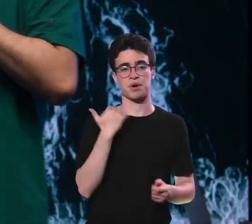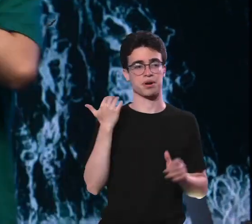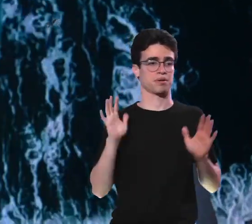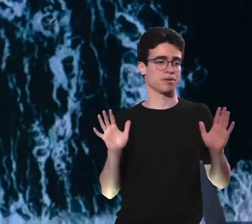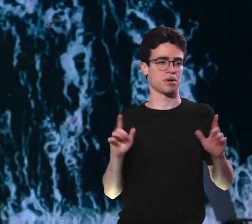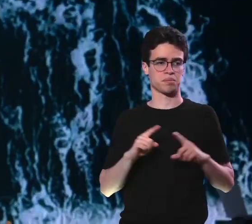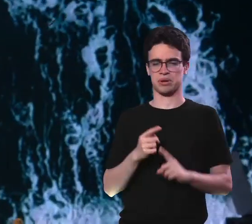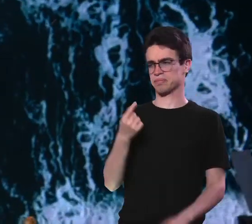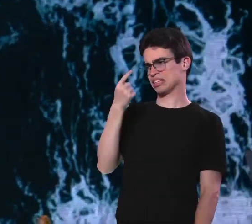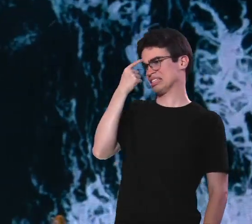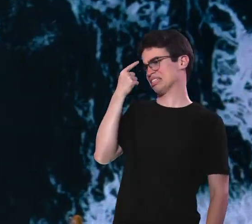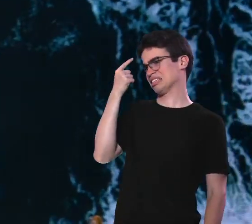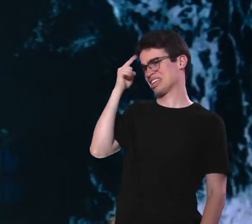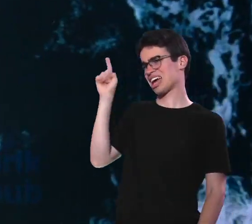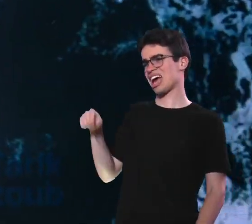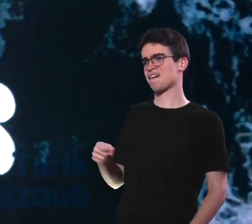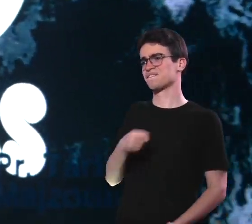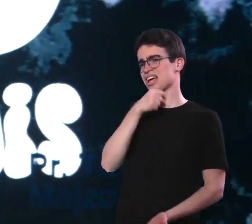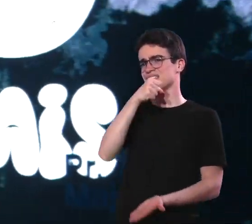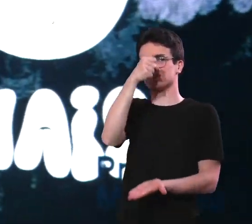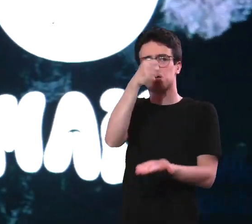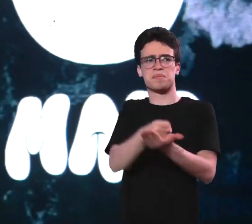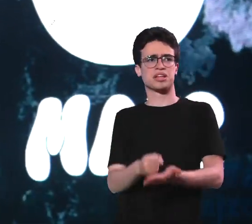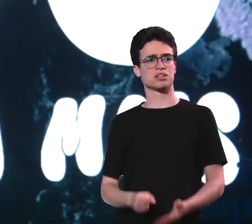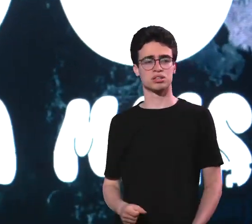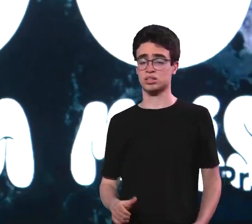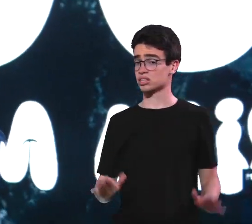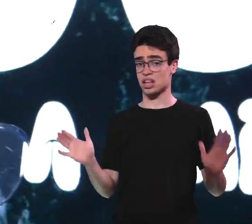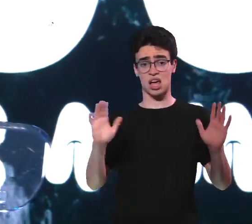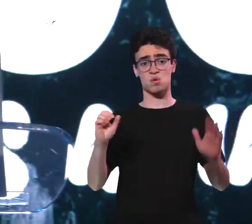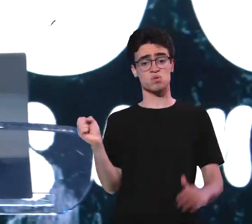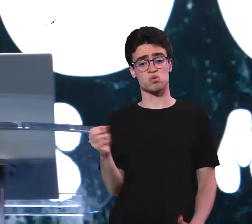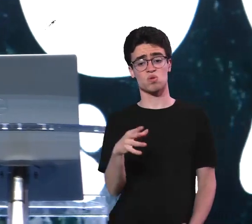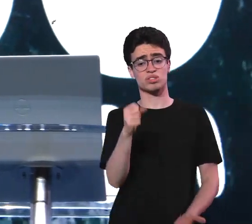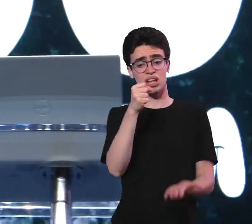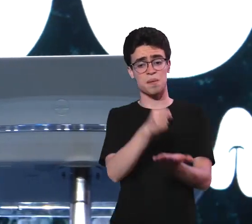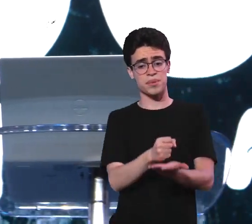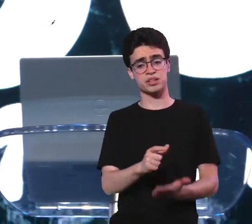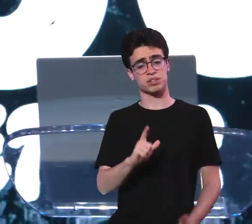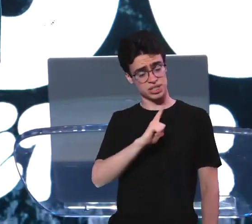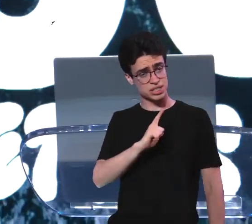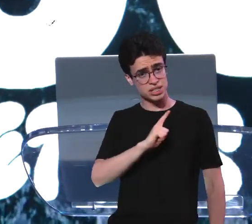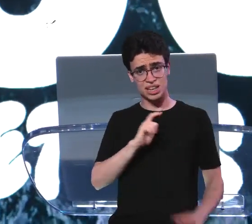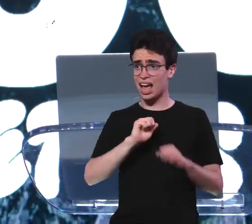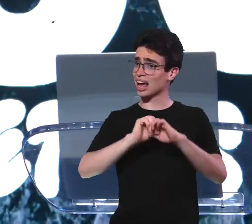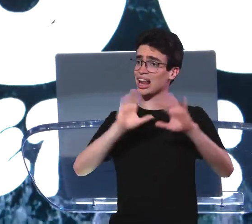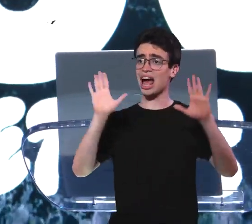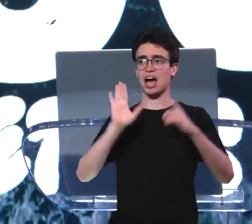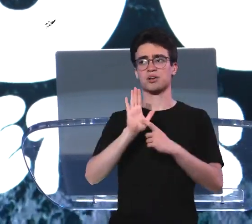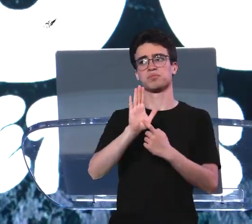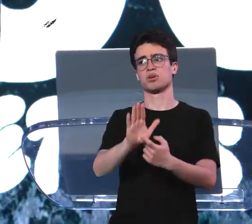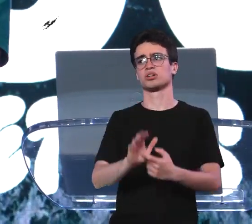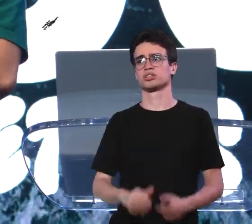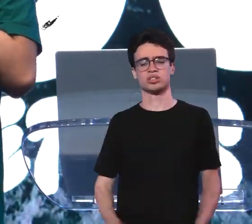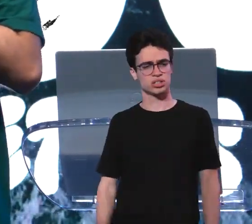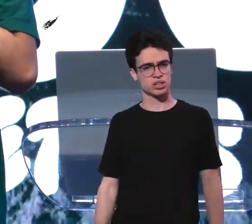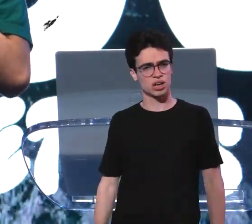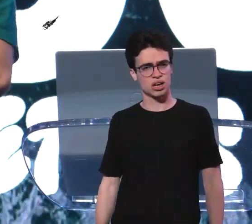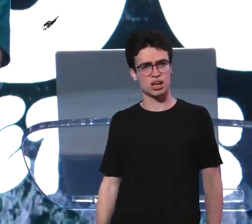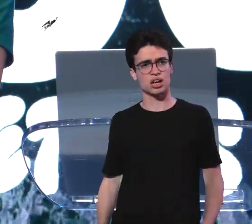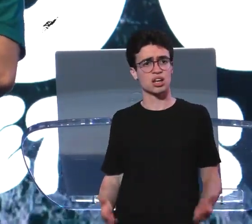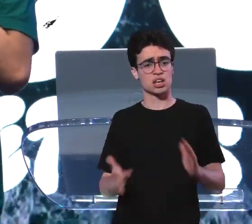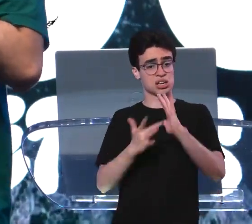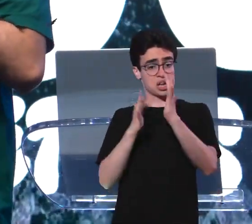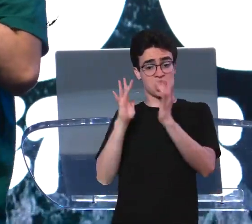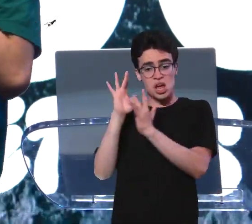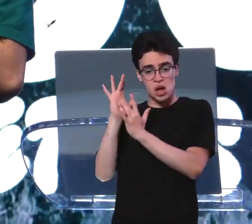você pensa, não, é coisa do Antigo Testamento. Não, no Novo Testamento a gente vê isso bem claramente nos Evangelhos. Jesus vai passando